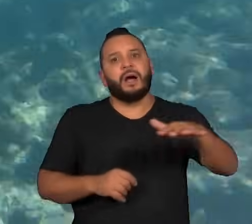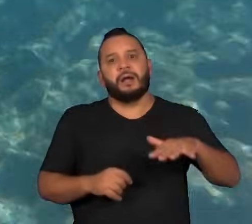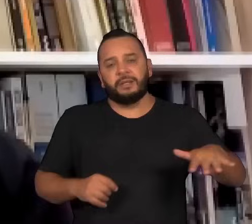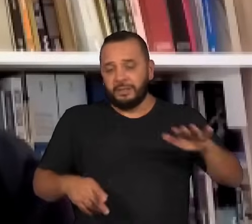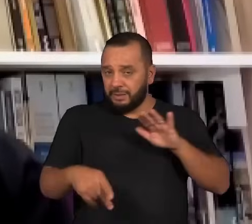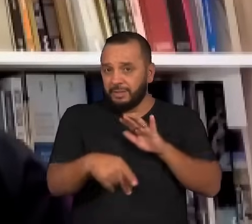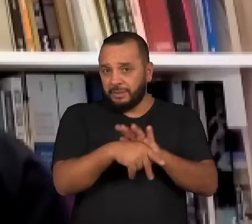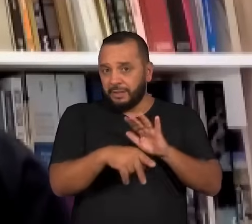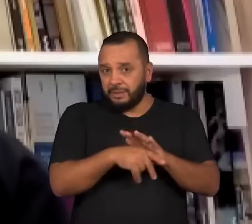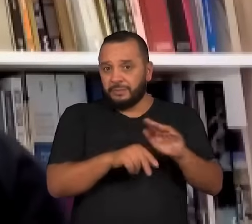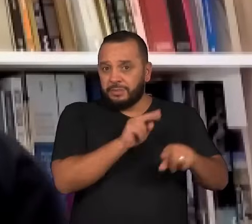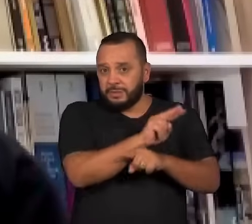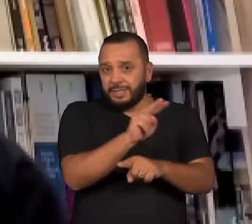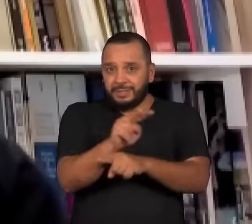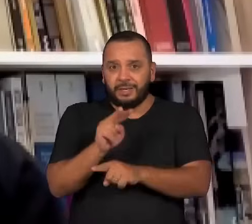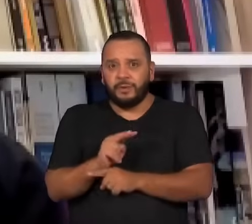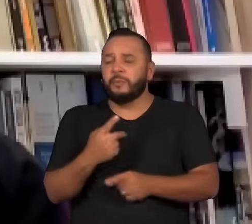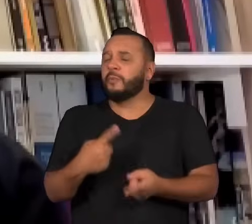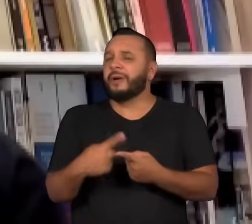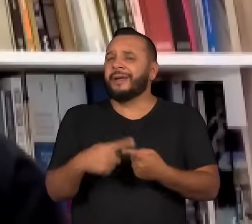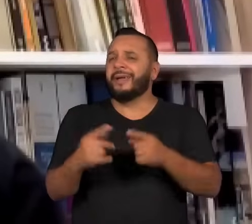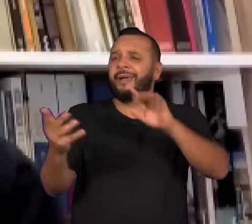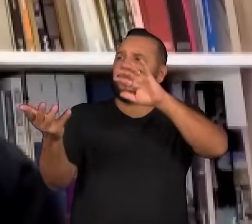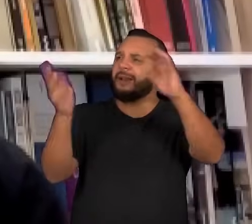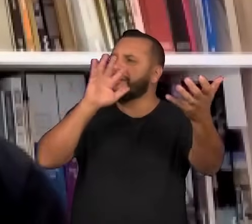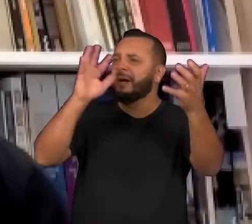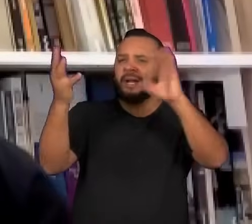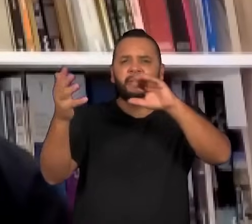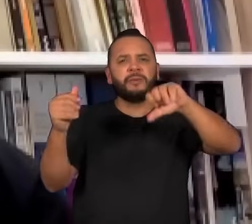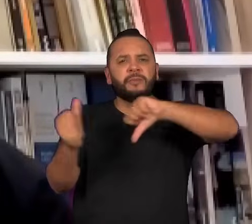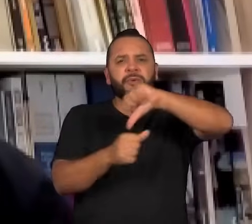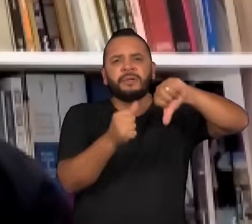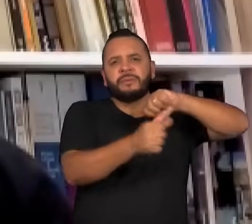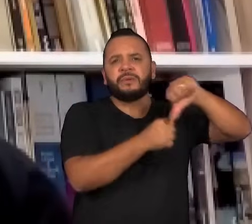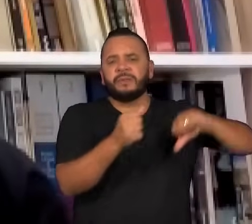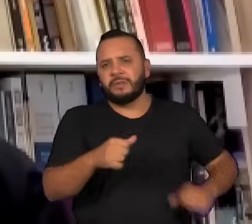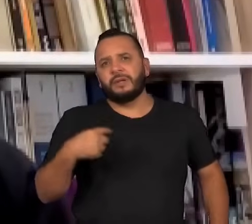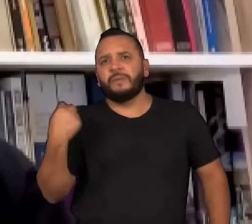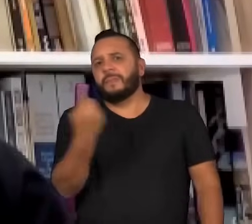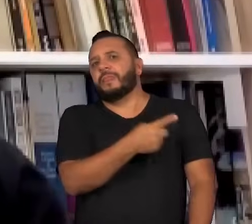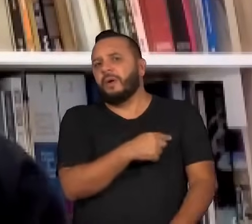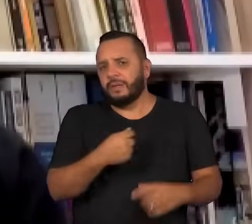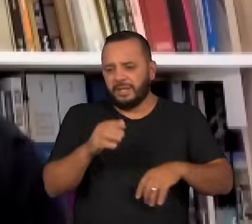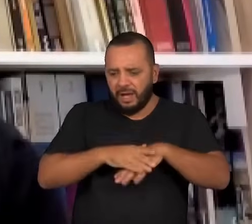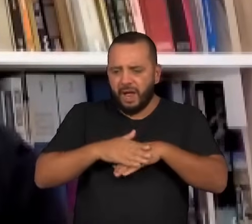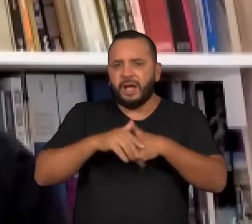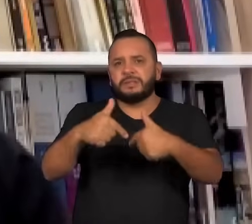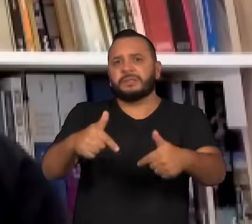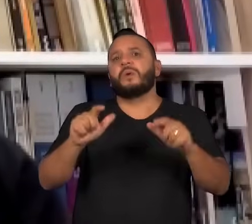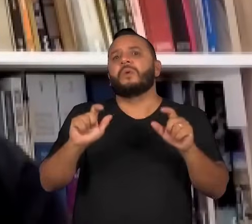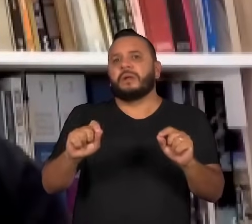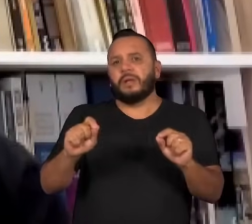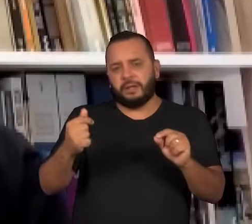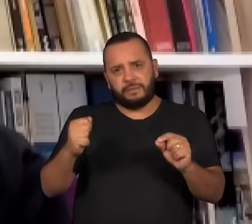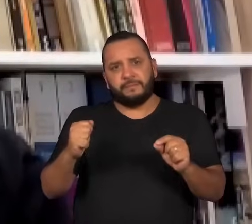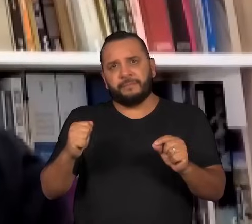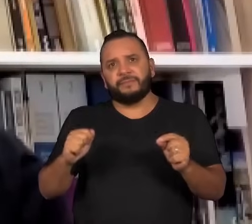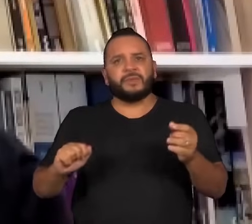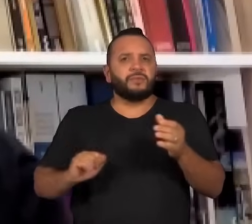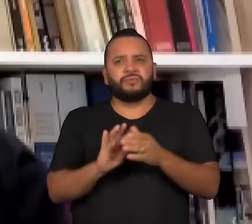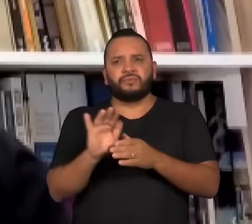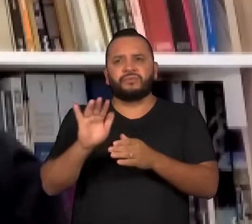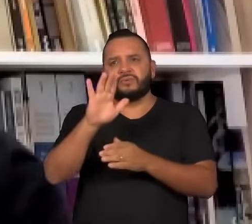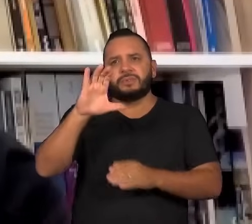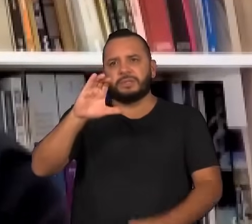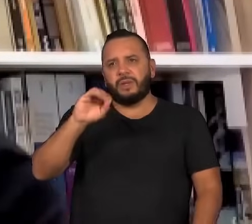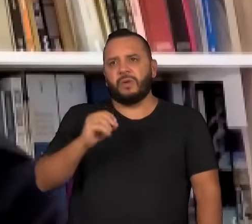conter os impactos das mudanças climáticas, a gente tem que não só fazer medidas de mitigação, de reduzir as emissões de